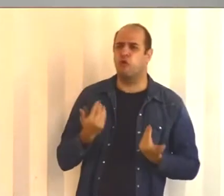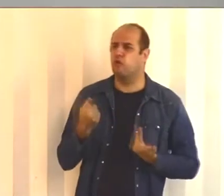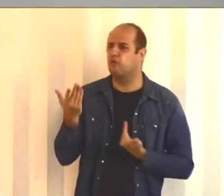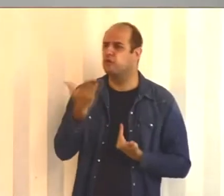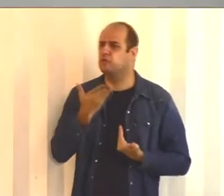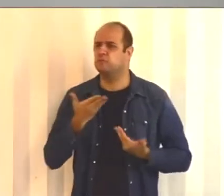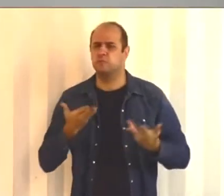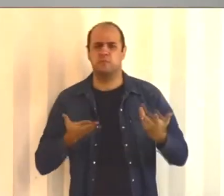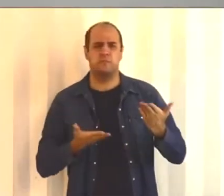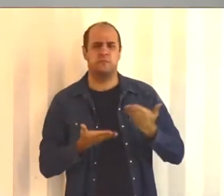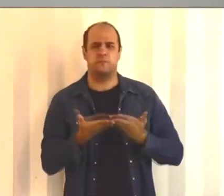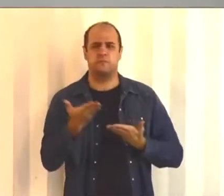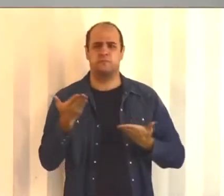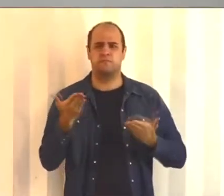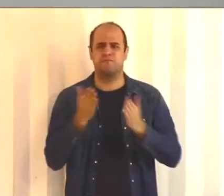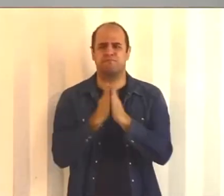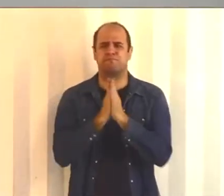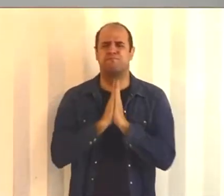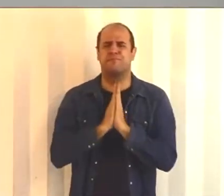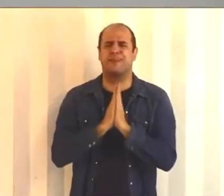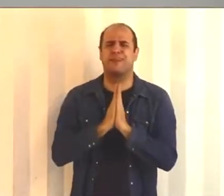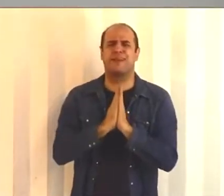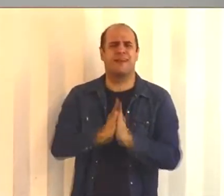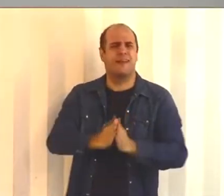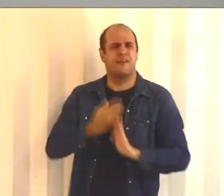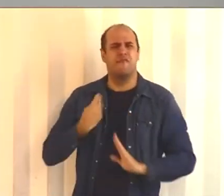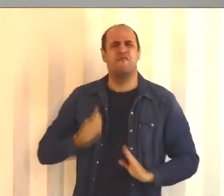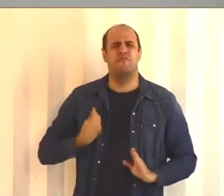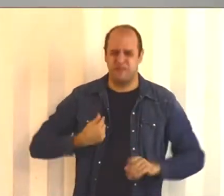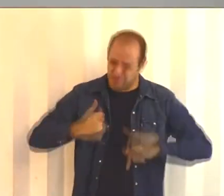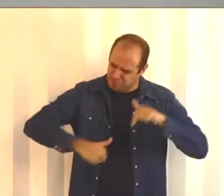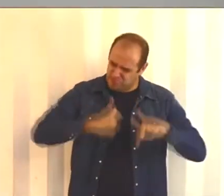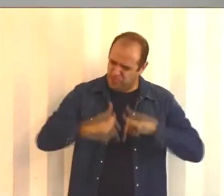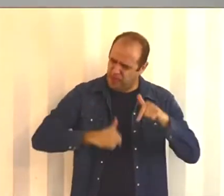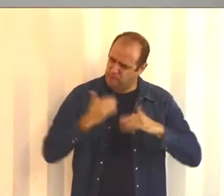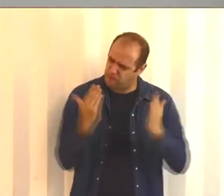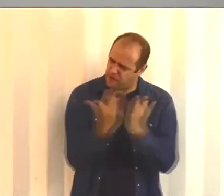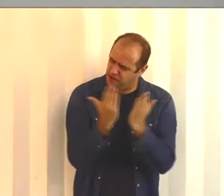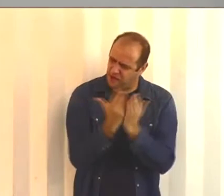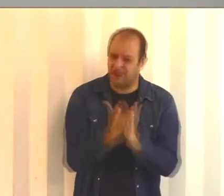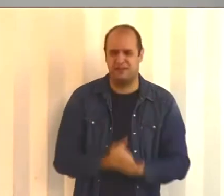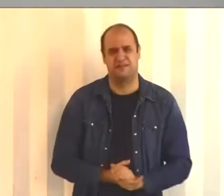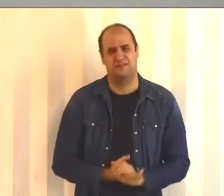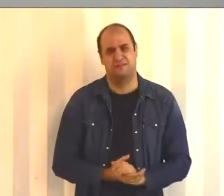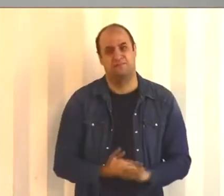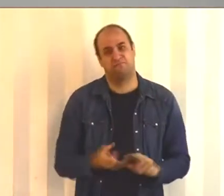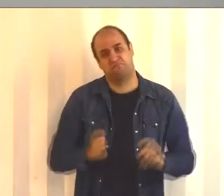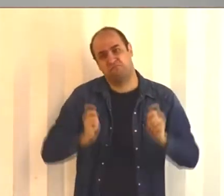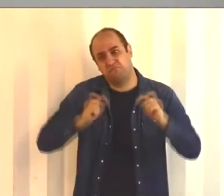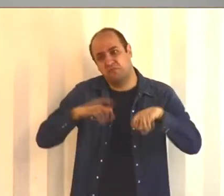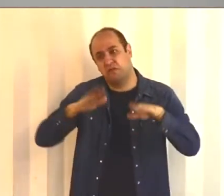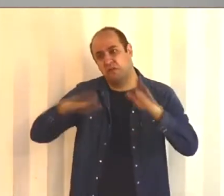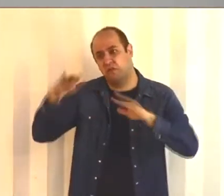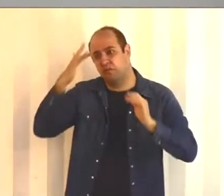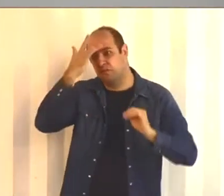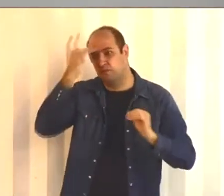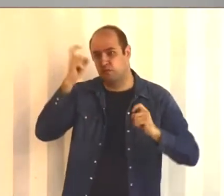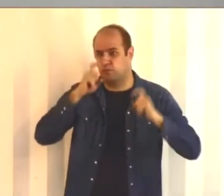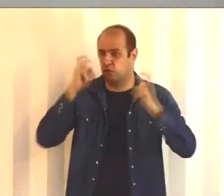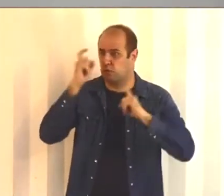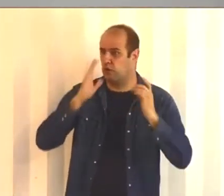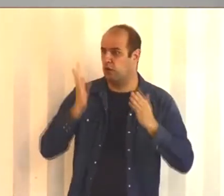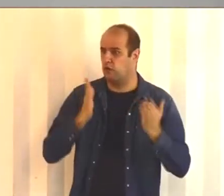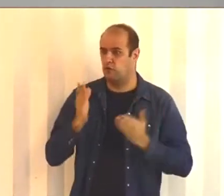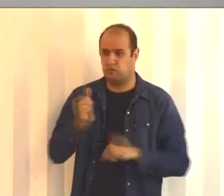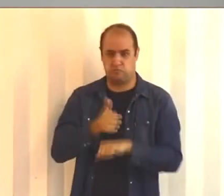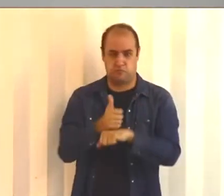igreja e oro para que eles se dediquem à obra cristã. Talvez muitos deles só estejam preocupados neste momento